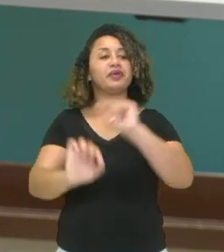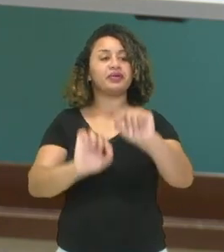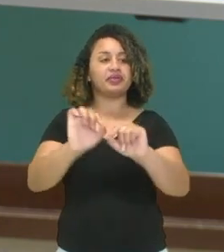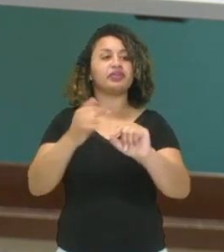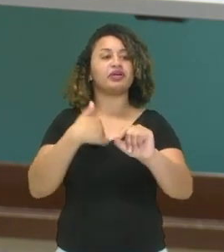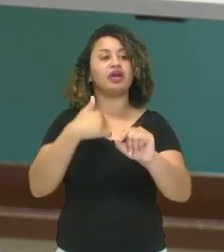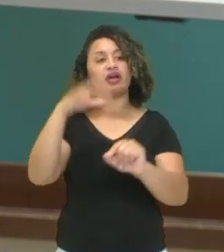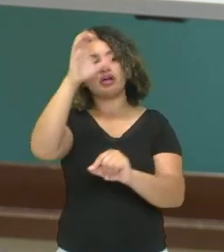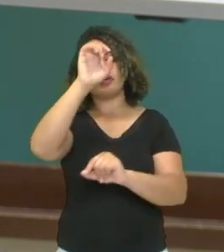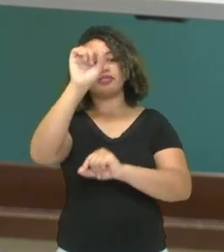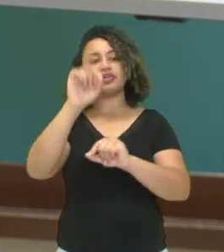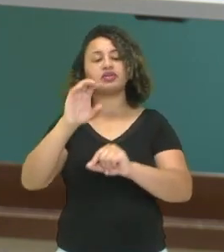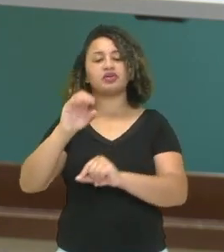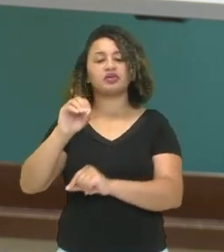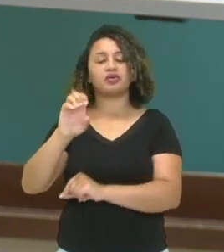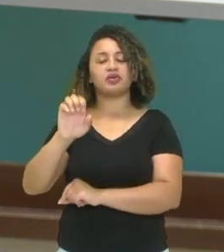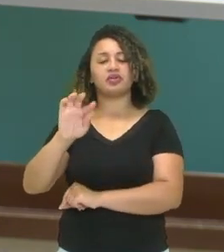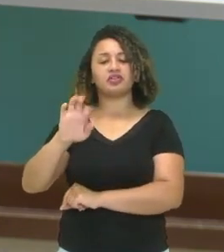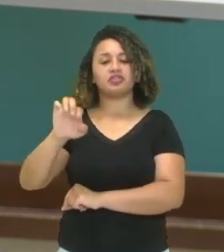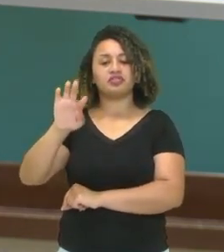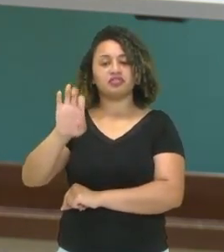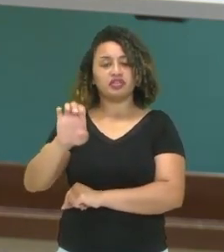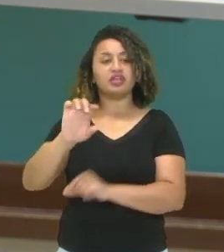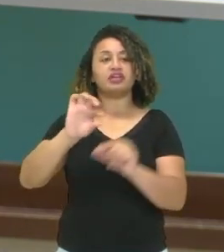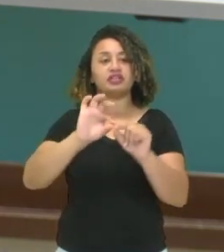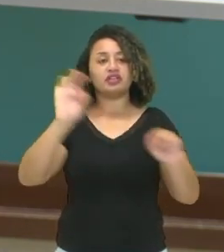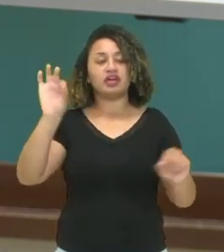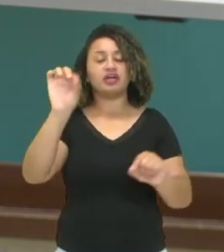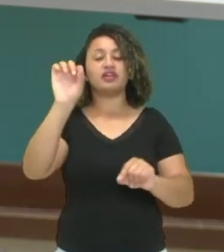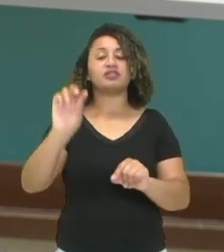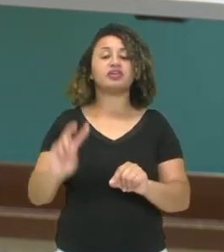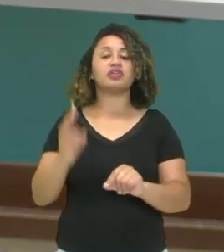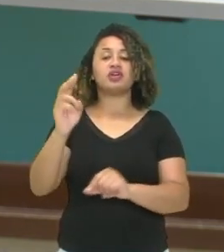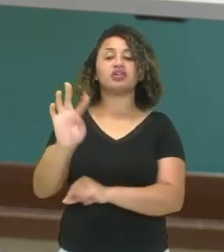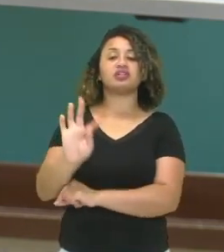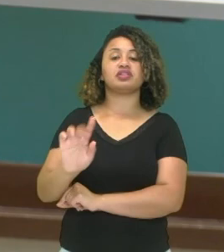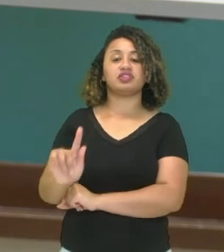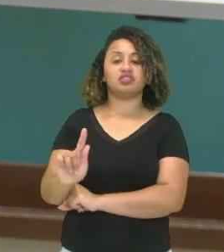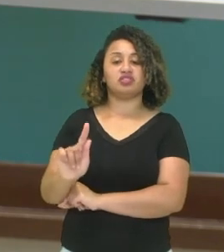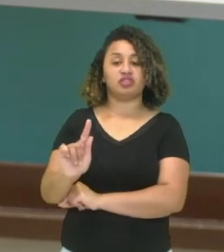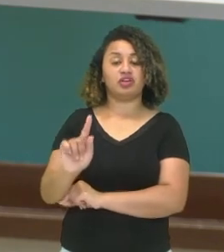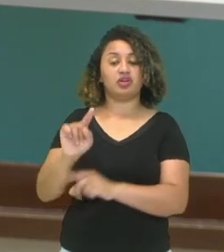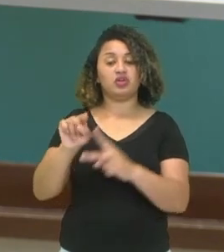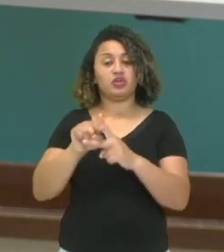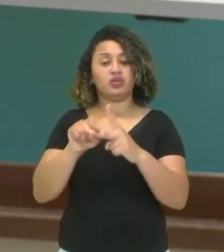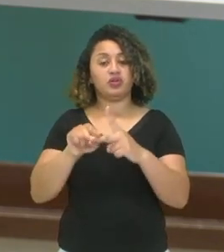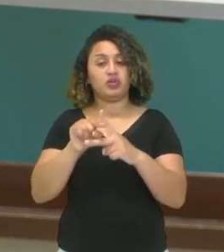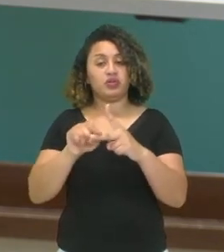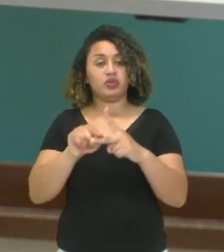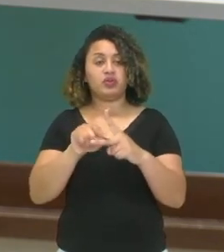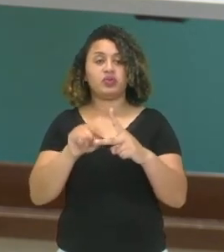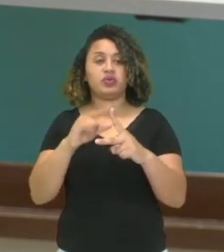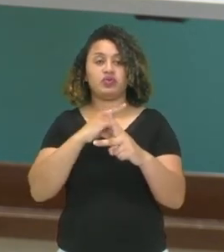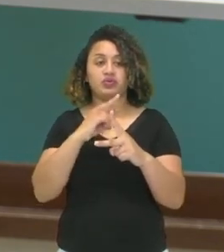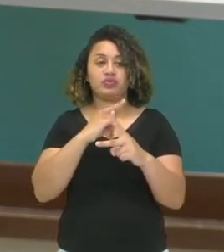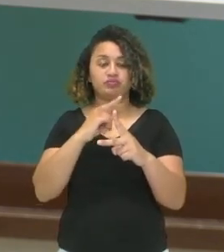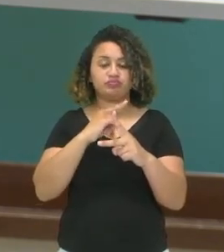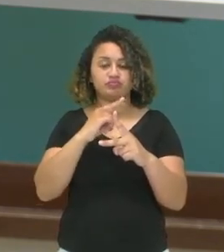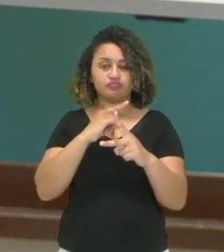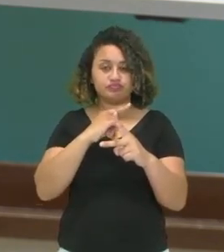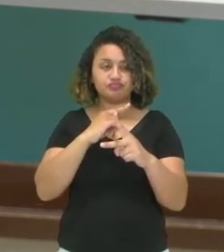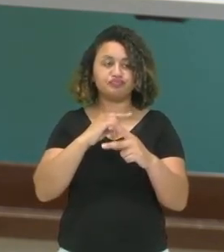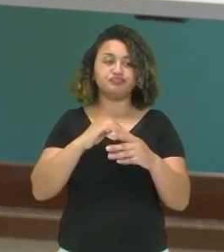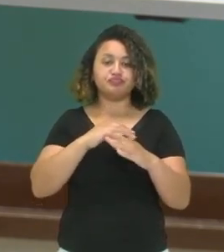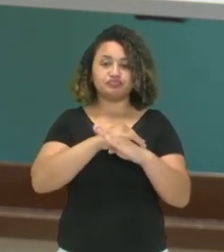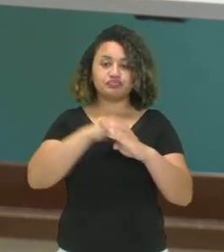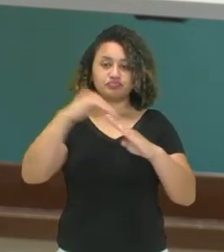que o coeficiente angular da reta é o quê? É o valor da tangente do ângulo formado com o eixo das